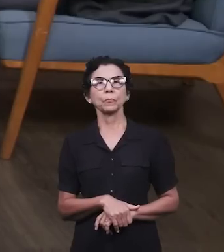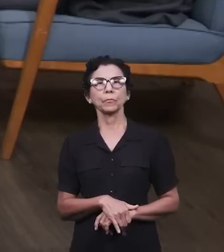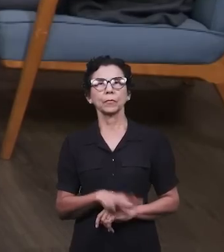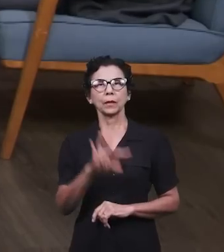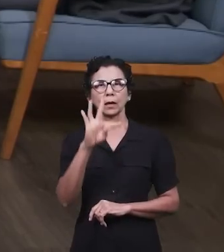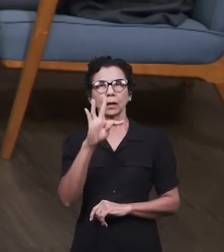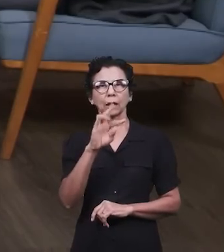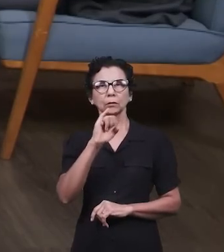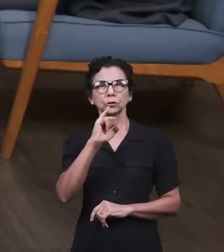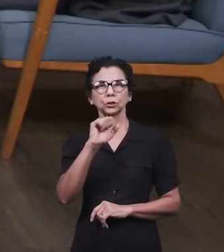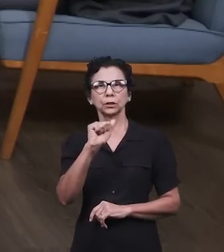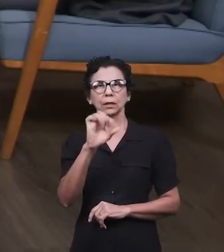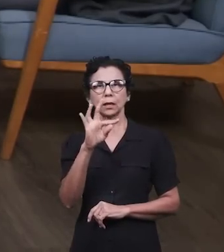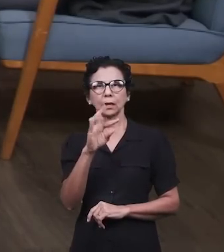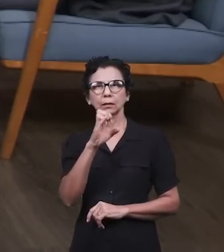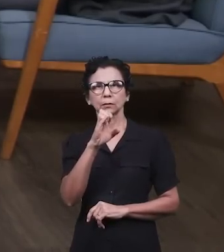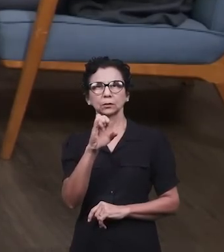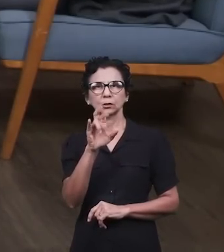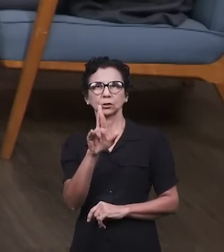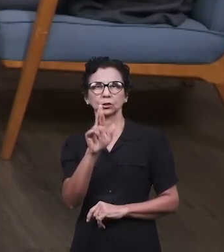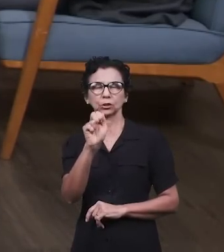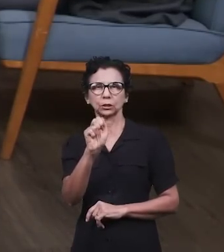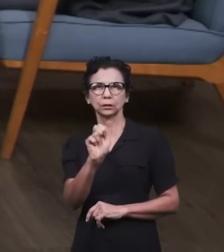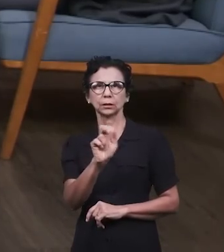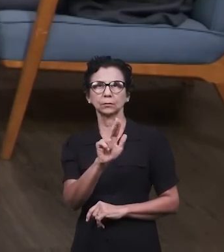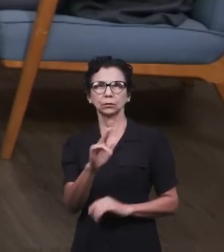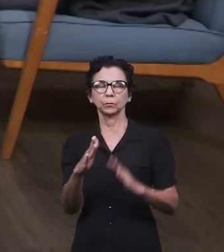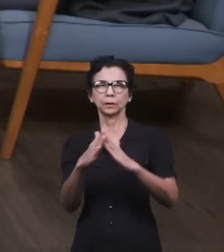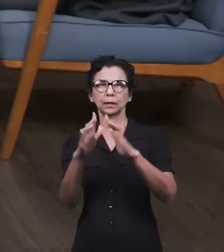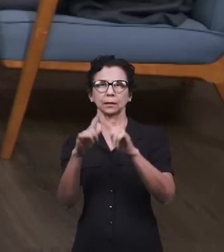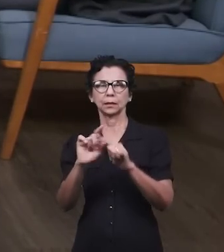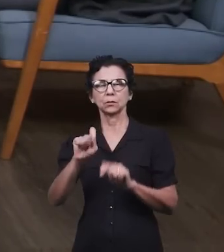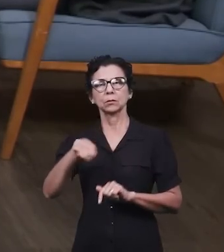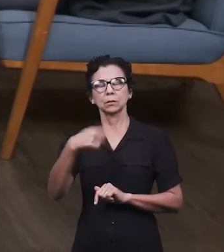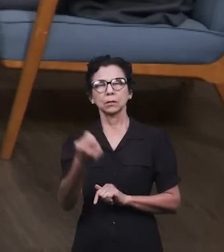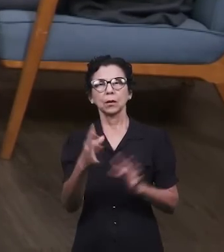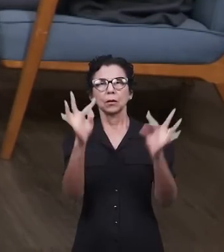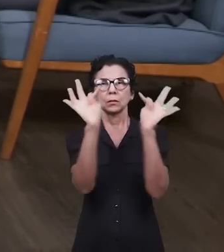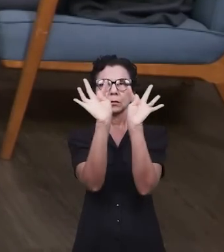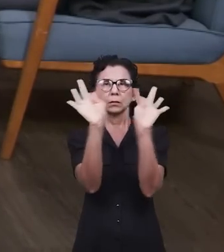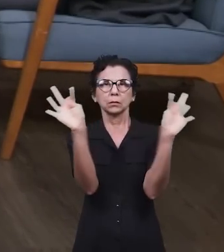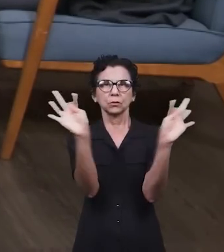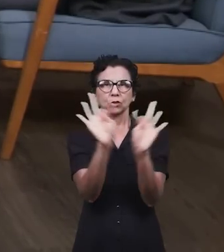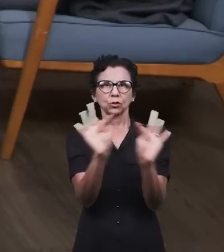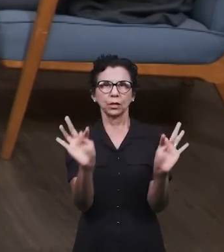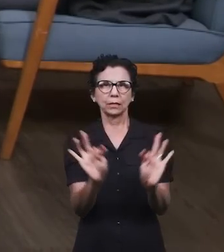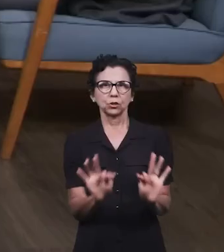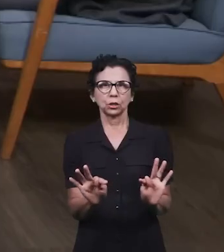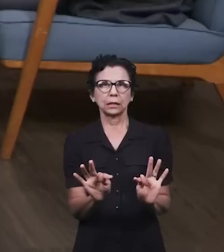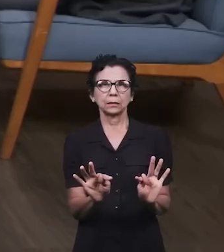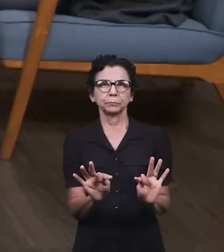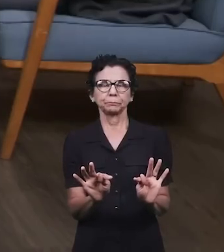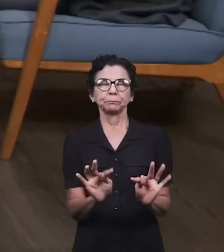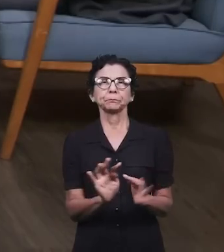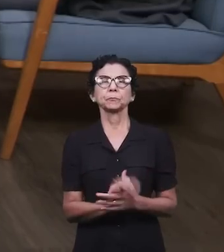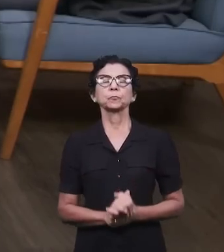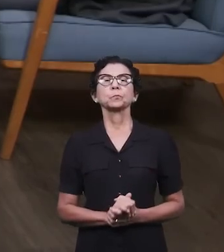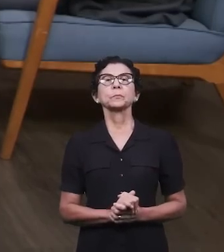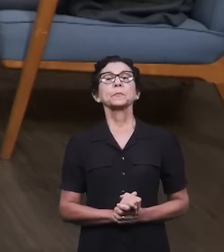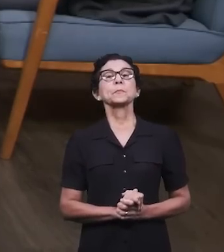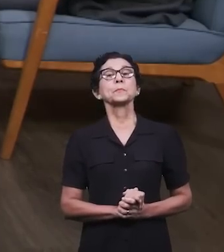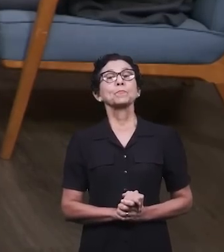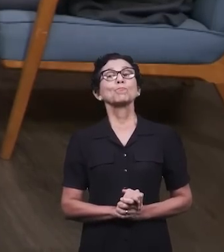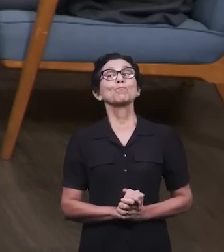Tiatira. Apocalipse 2:18. Está registrado ali um outro